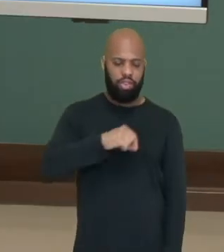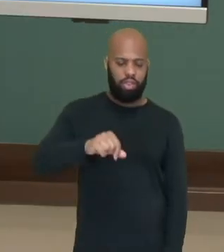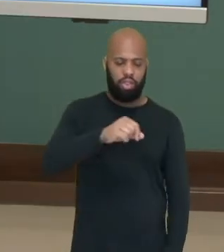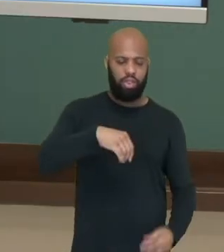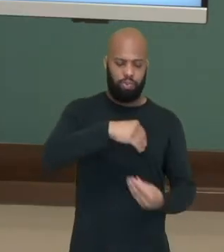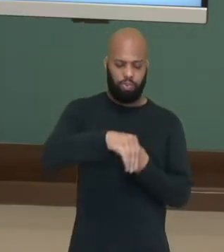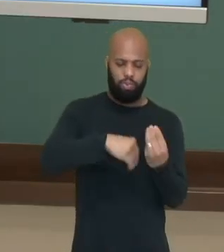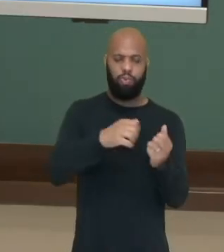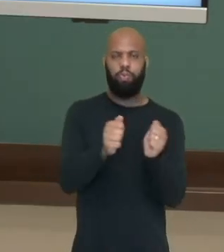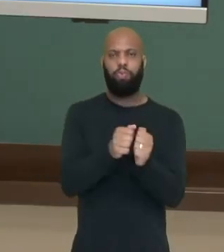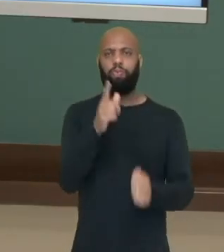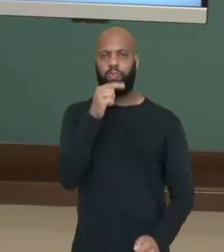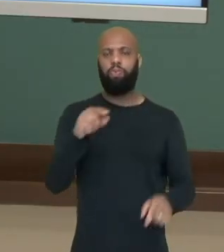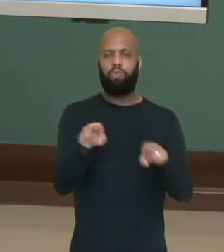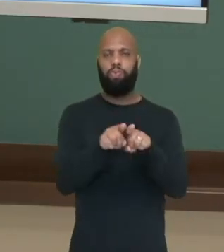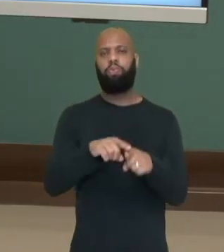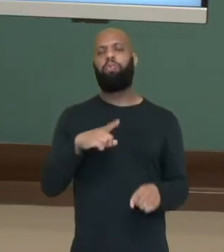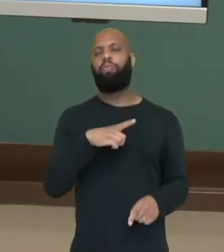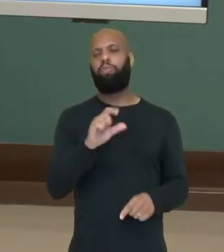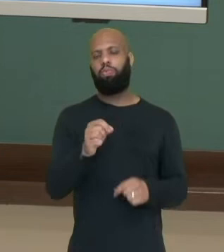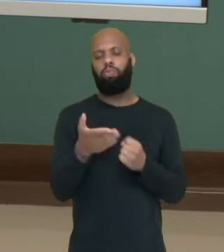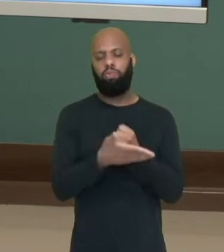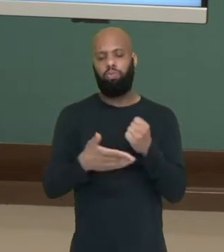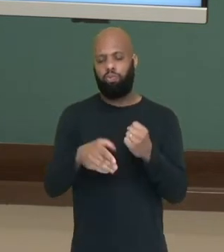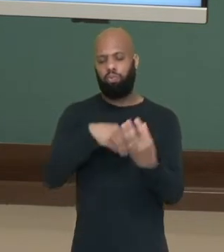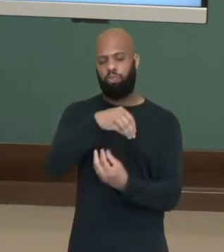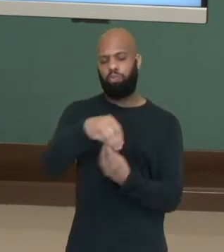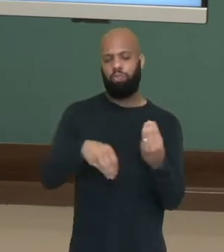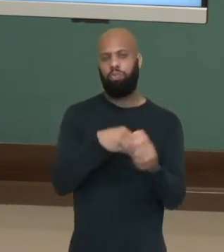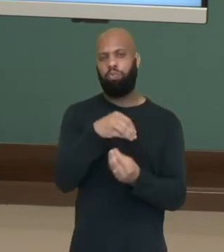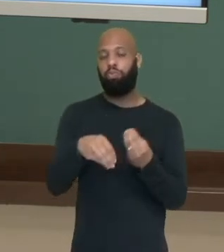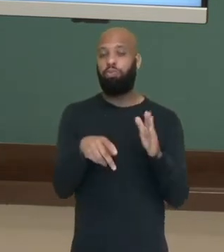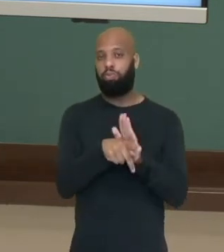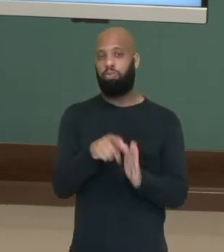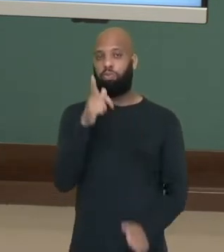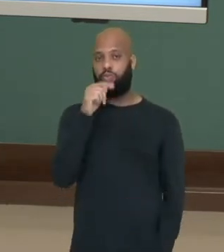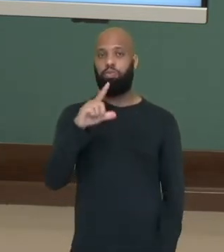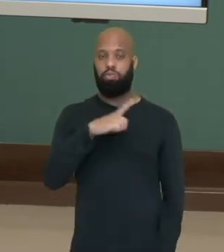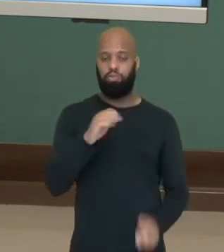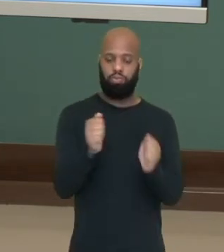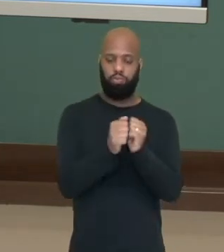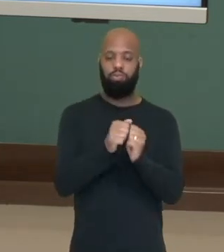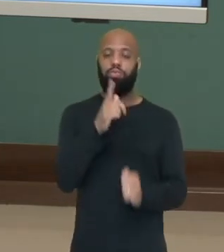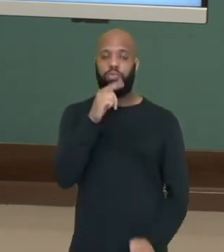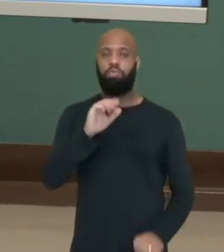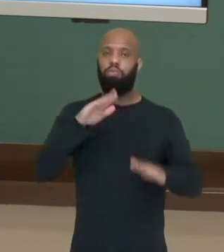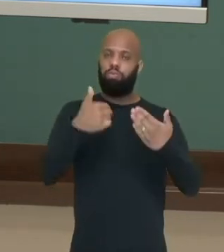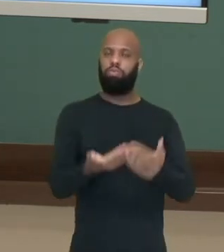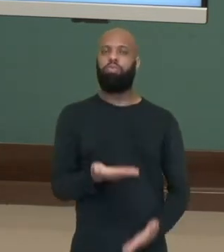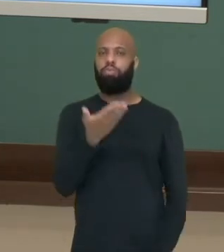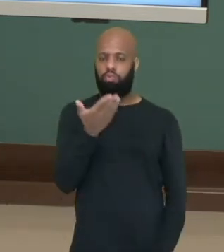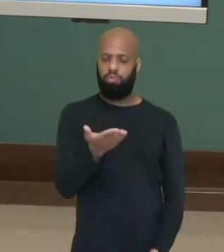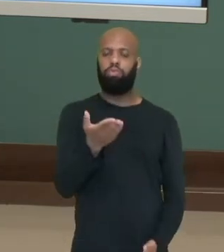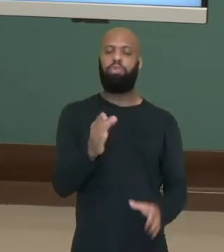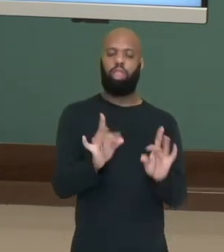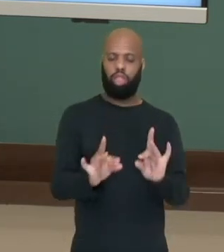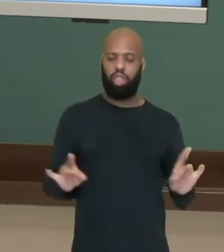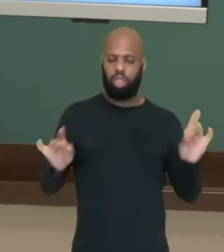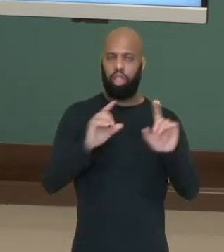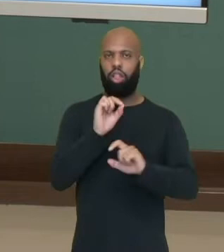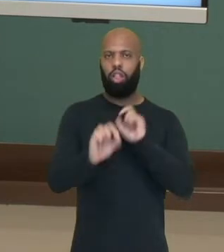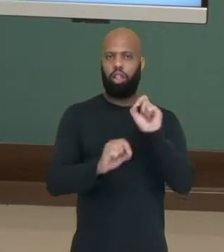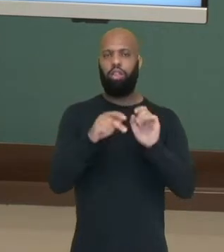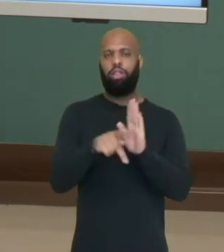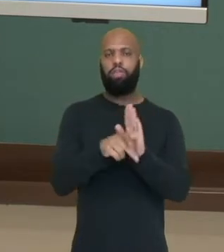dissolvido em água ou uma base dissolvida em água. Então, eu tenho a presença da água e a presença dessas substâncias, que são